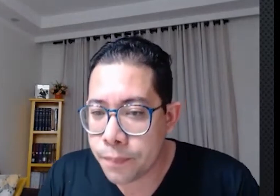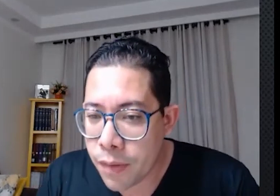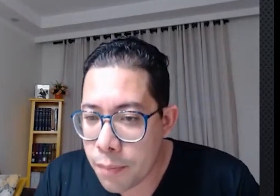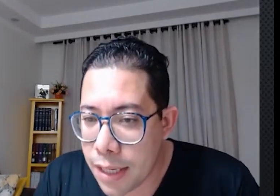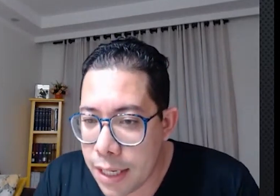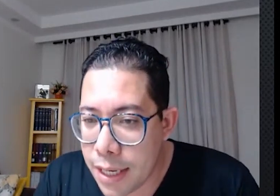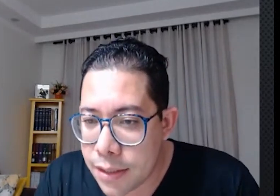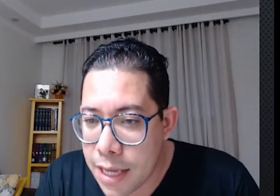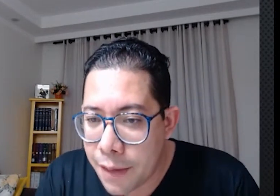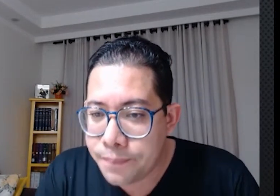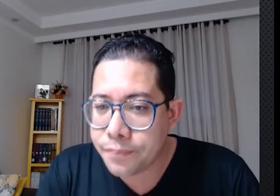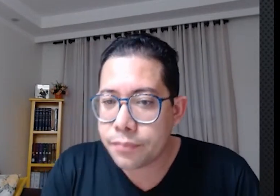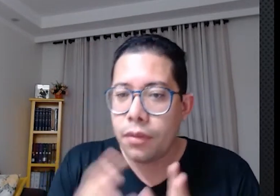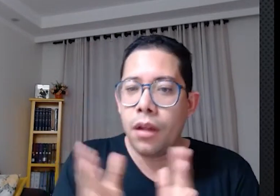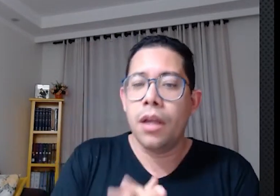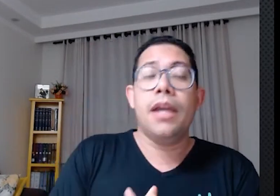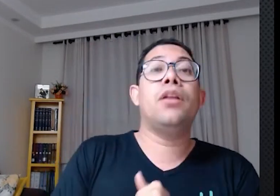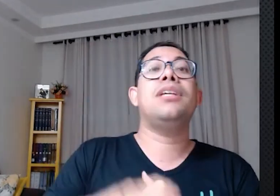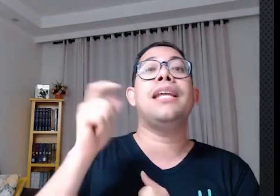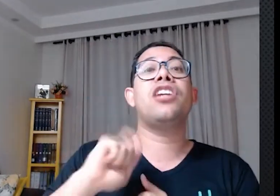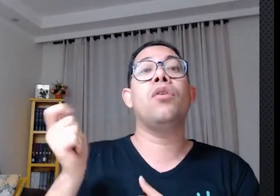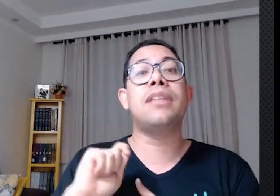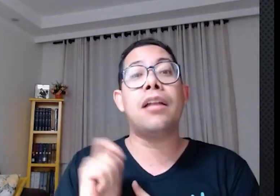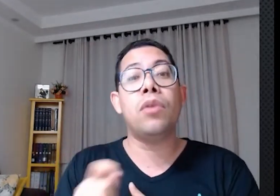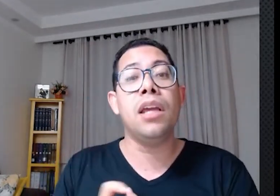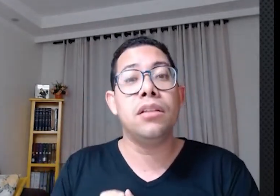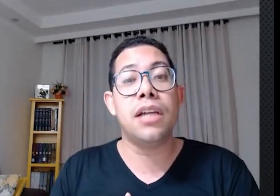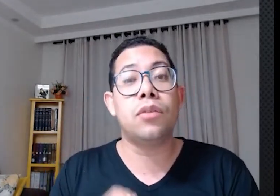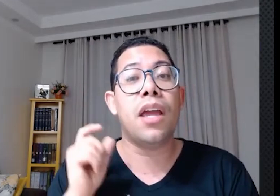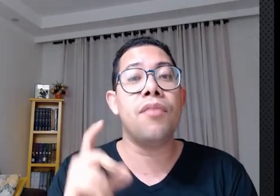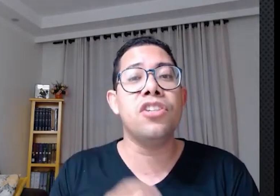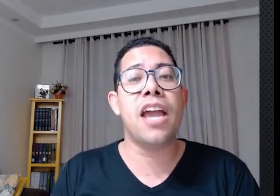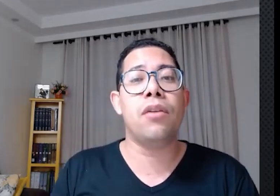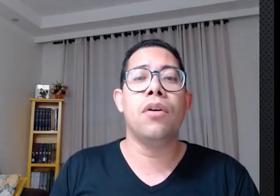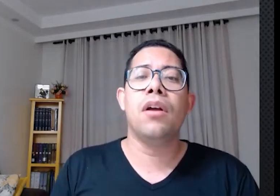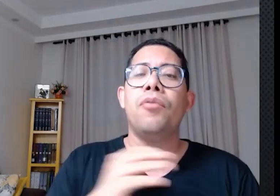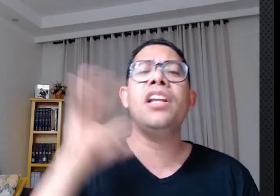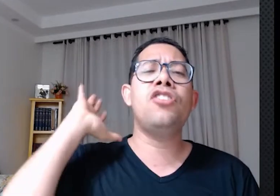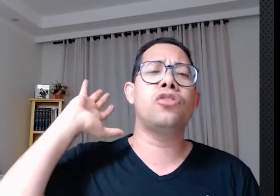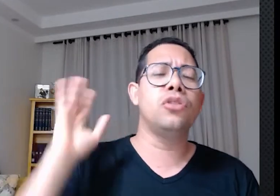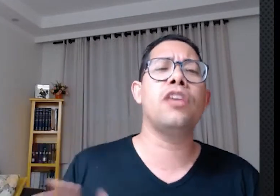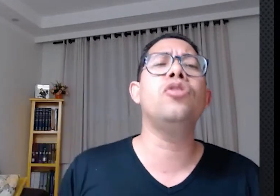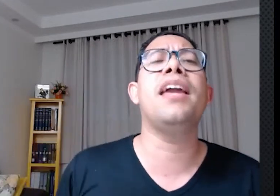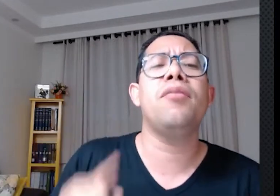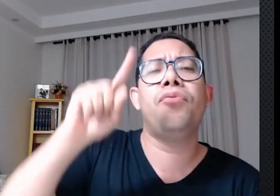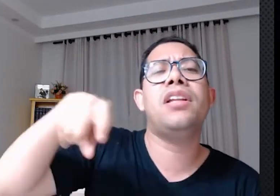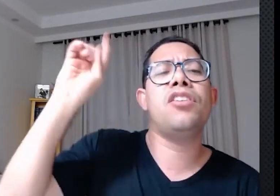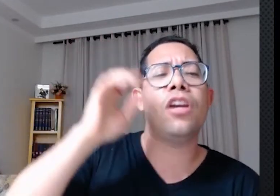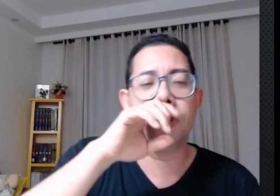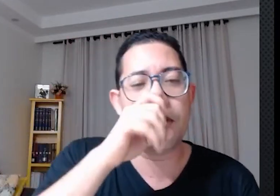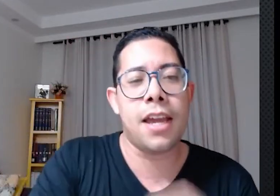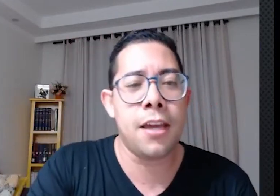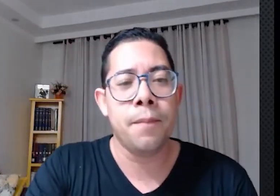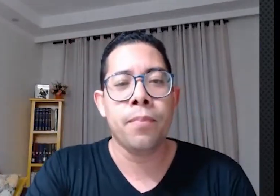certo? Beleza. Então você deixa anotado aí, certo? Evangelho, vida de Jesus, resume aí, vida